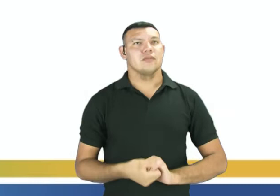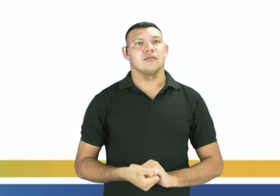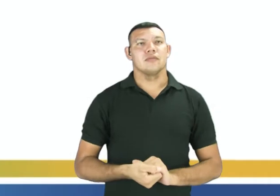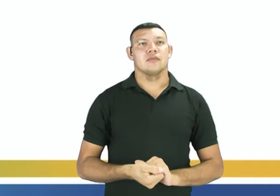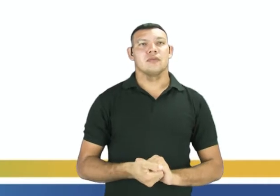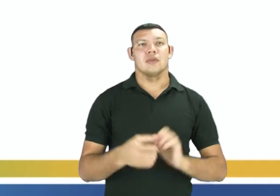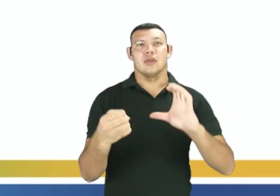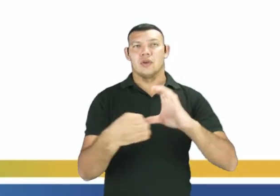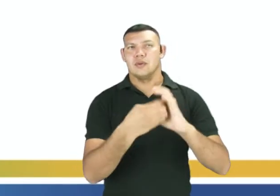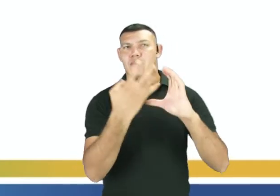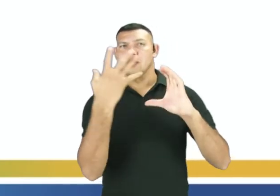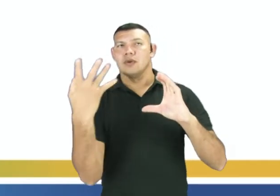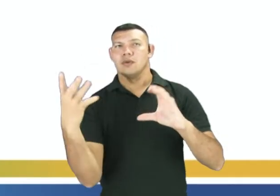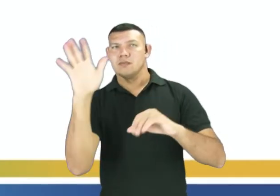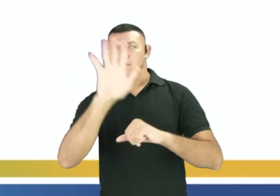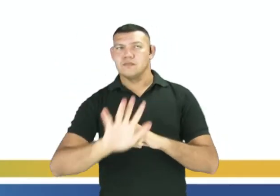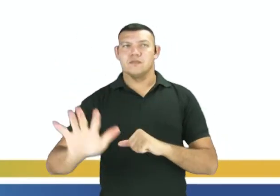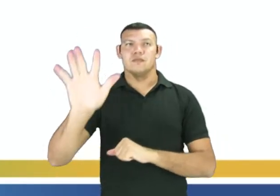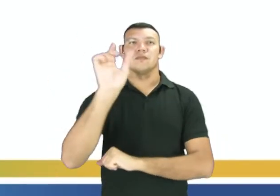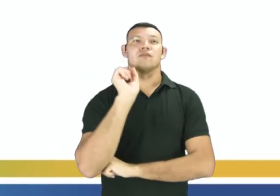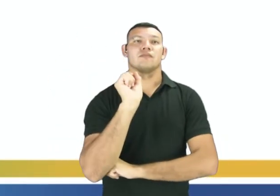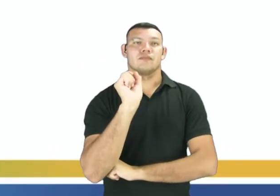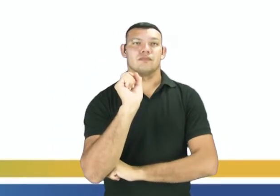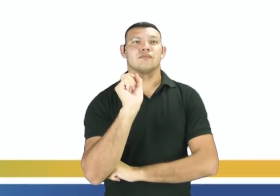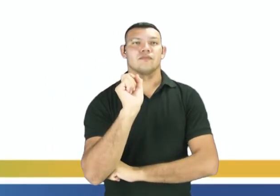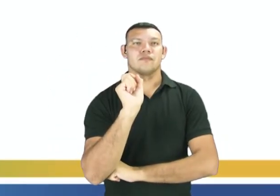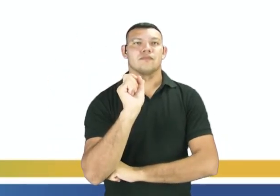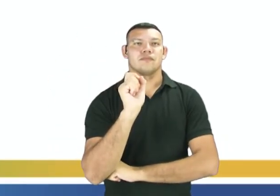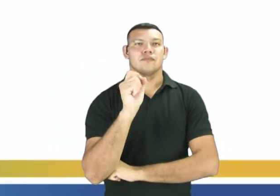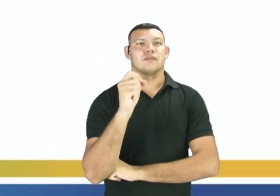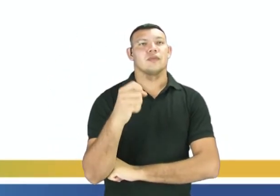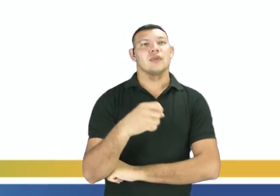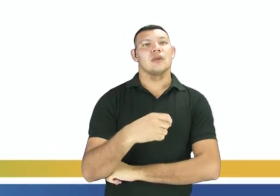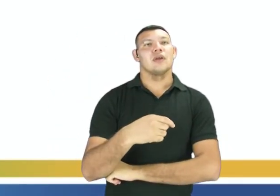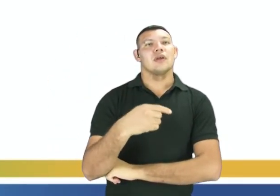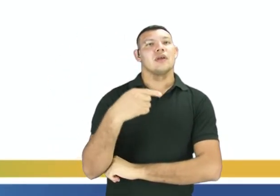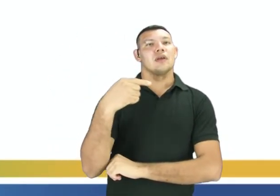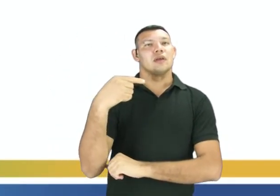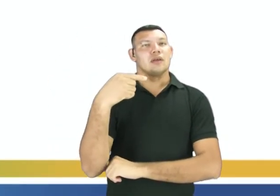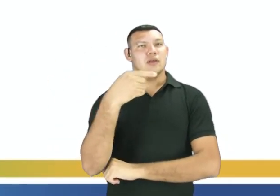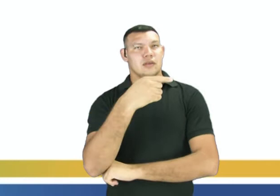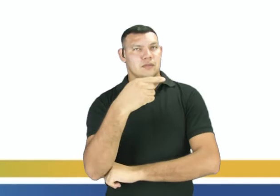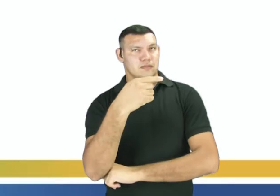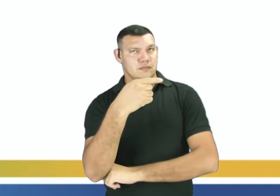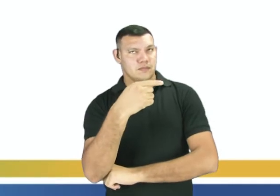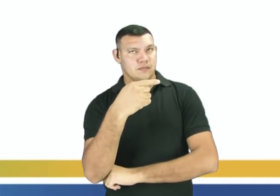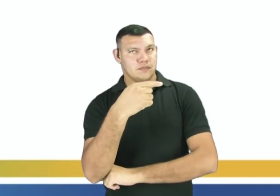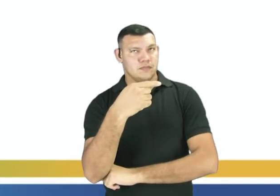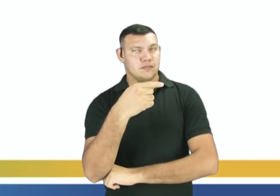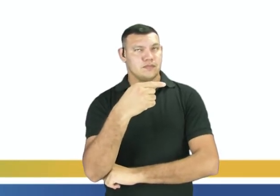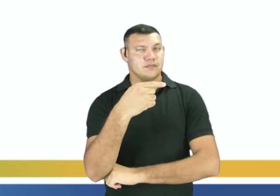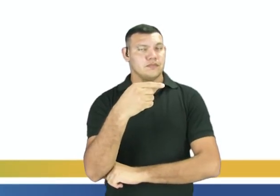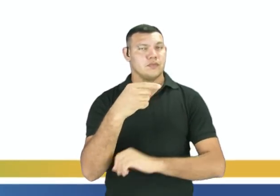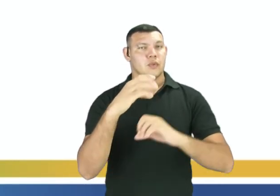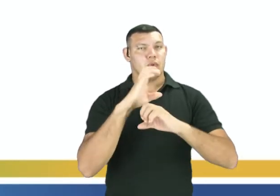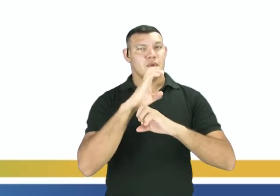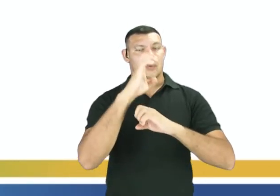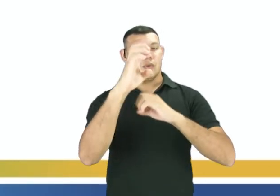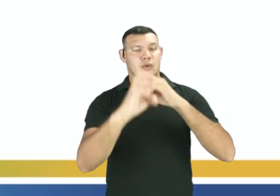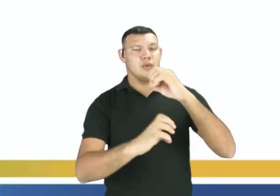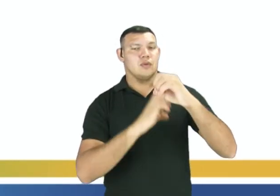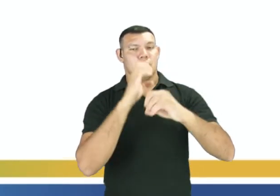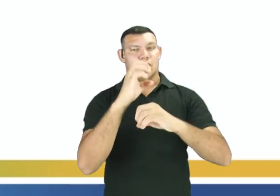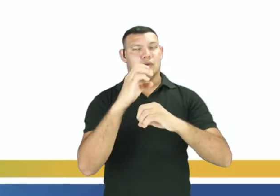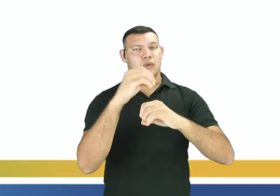compostos orgânicos, eles fazem ligações covalentes, né, como você deve lembrar, compartilham elétrons. Pode